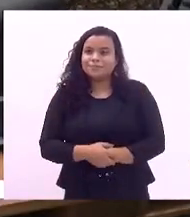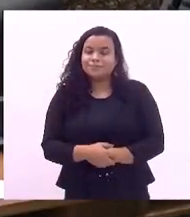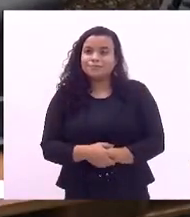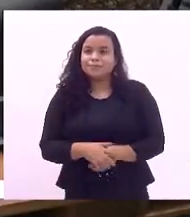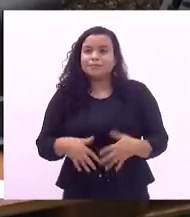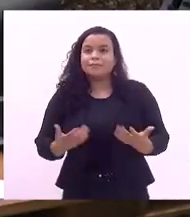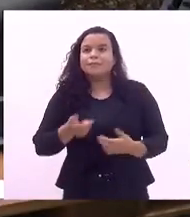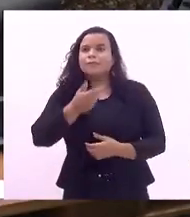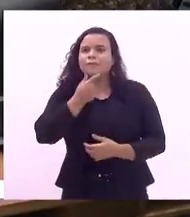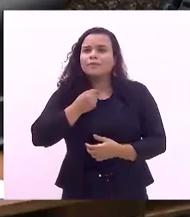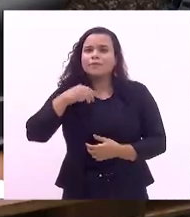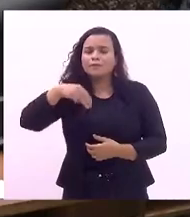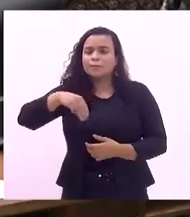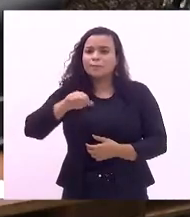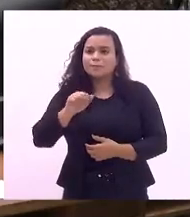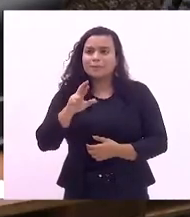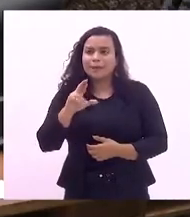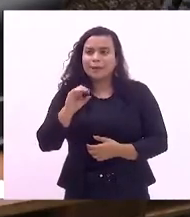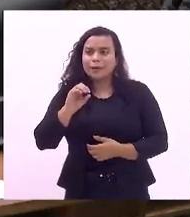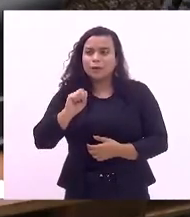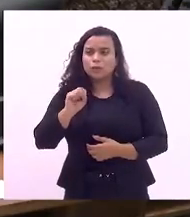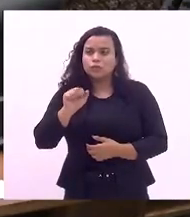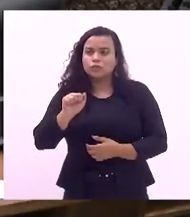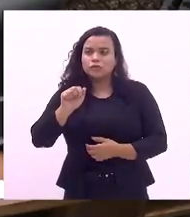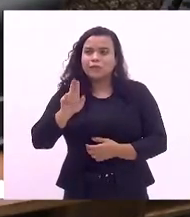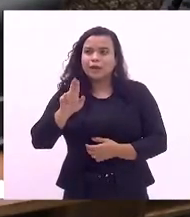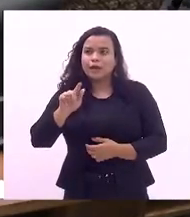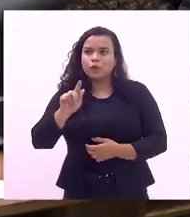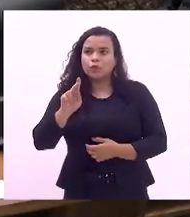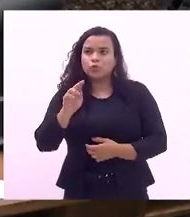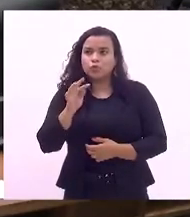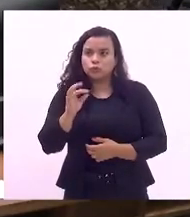o senhor Marcos Augusto do Nascimento Júnior